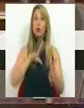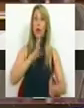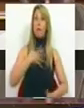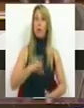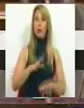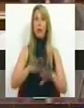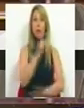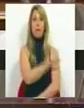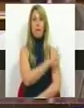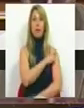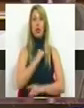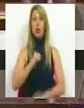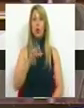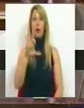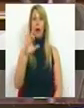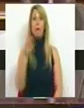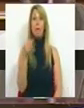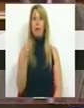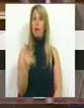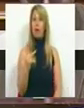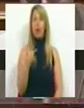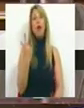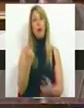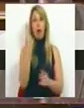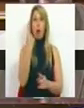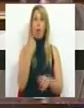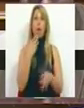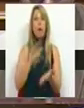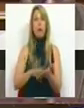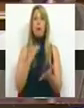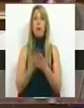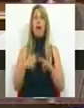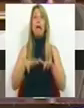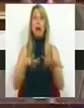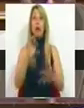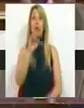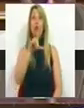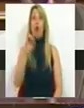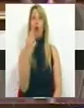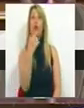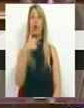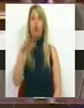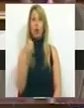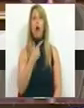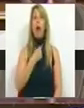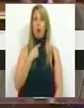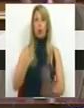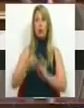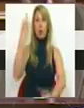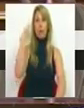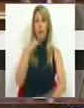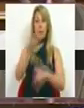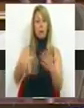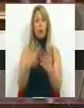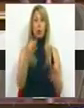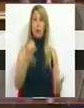contra o HPV, uma das causas de cancro do colo do útero. Em agosto do ano passado, na sequência de uma proposta do PSD e do